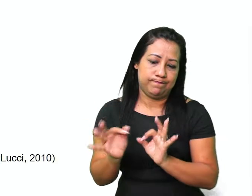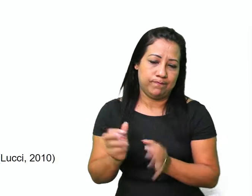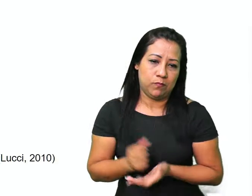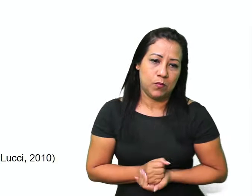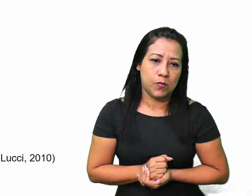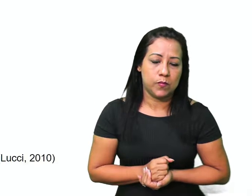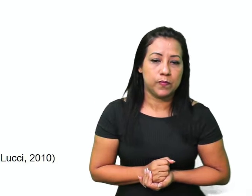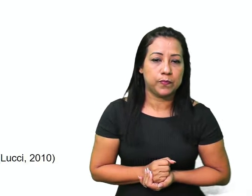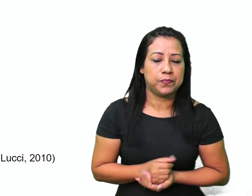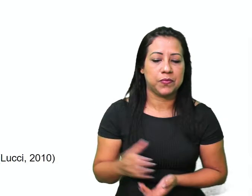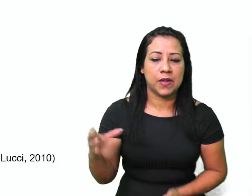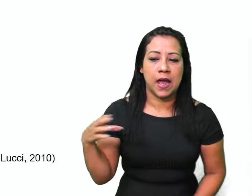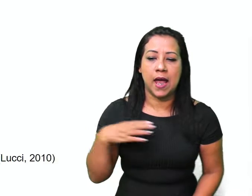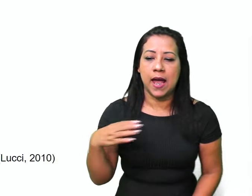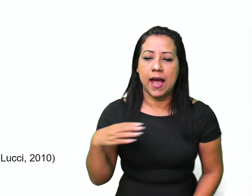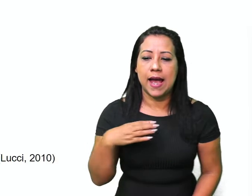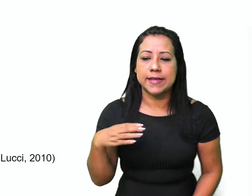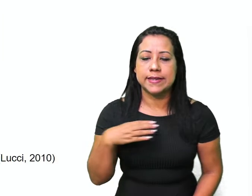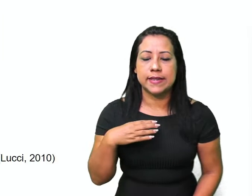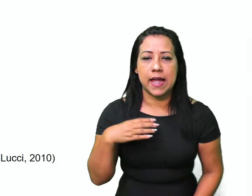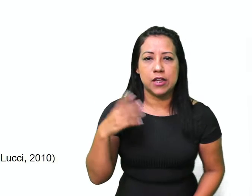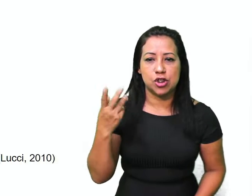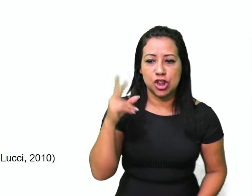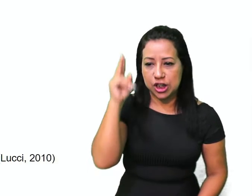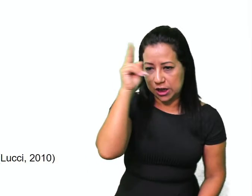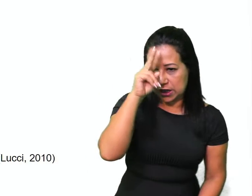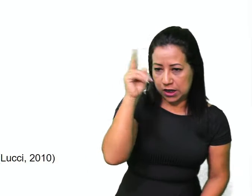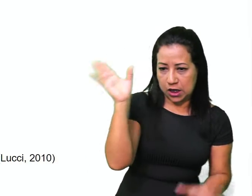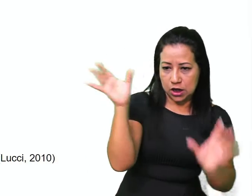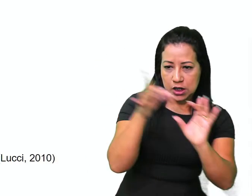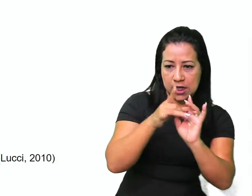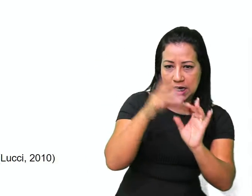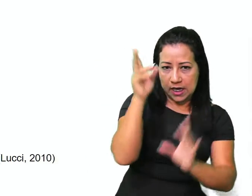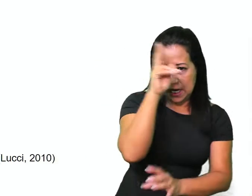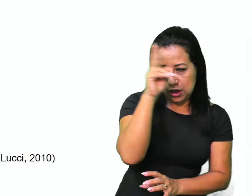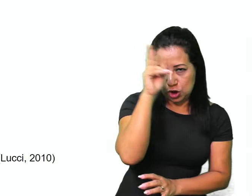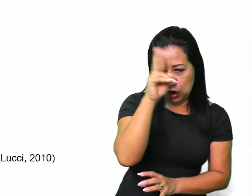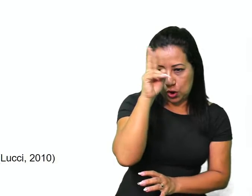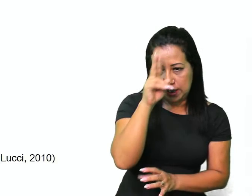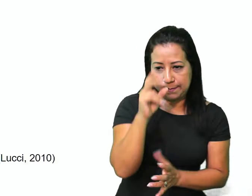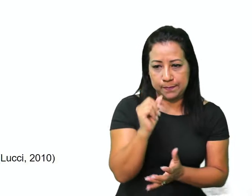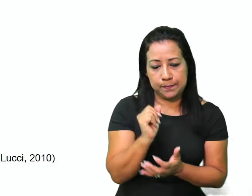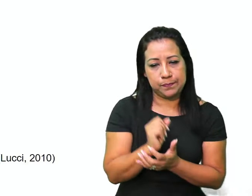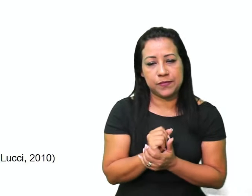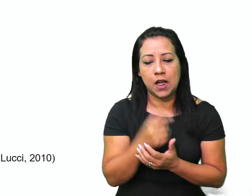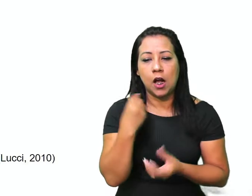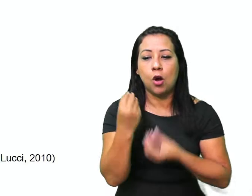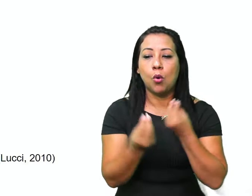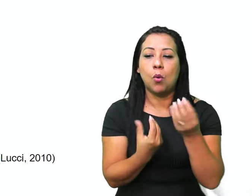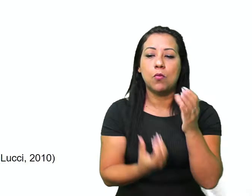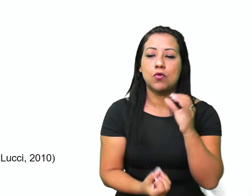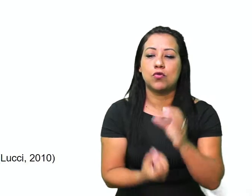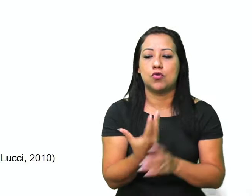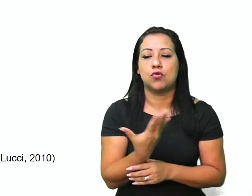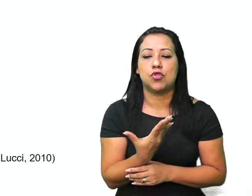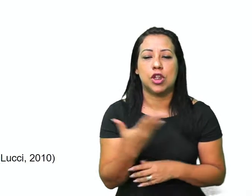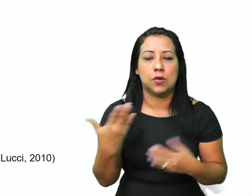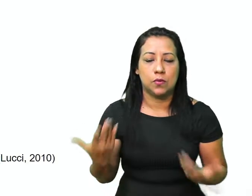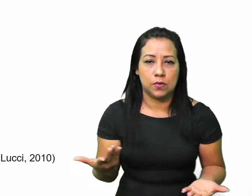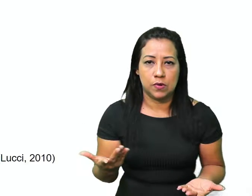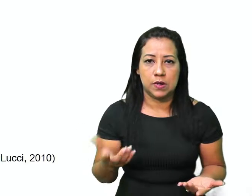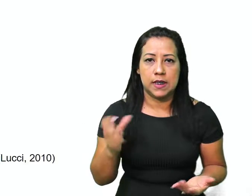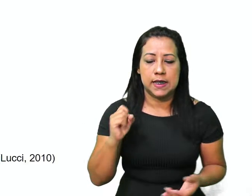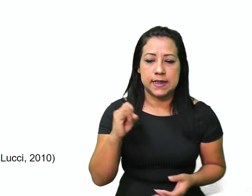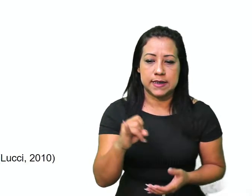A cidade na história. Meus queridos, se nós fôssemos estudar aqui a cidade na história,